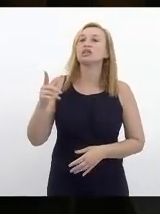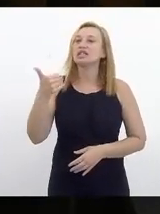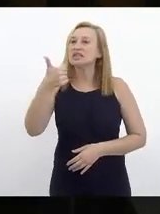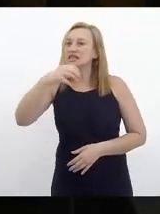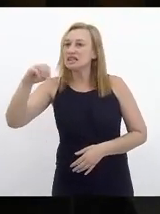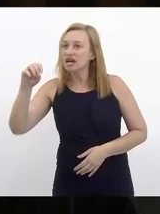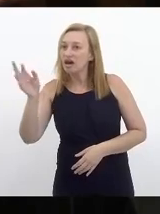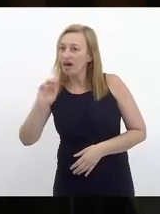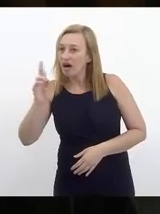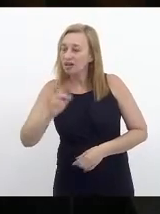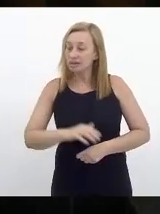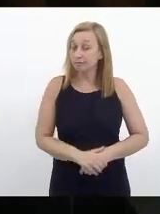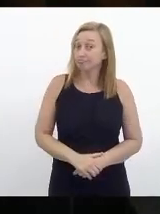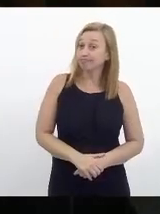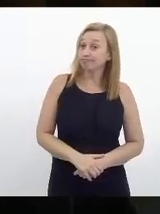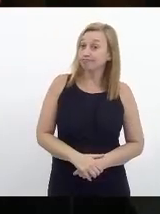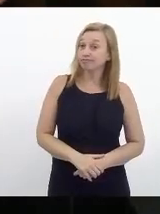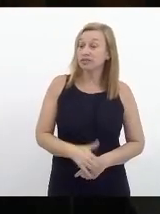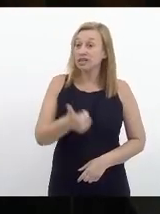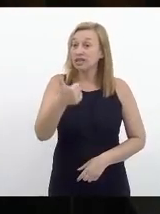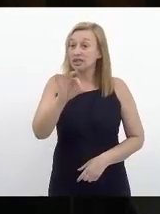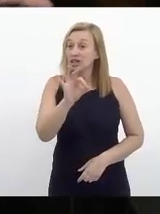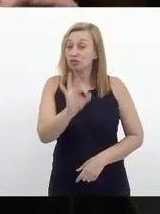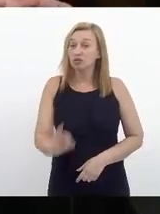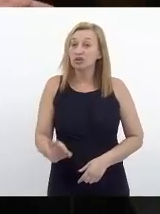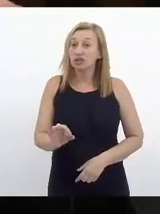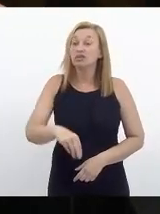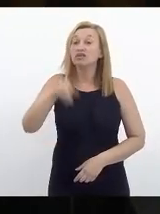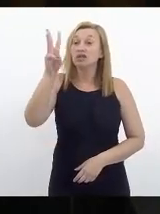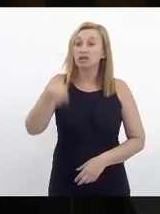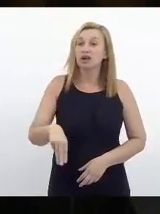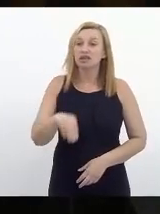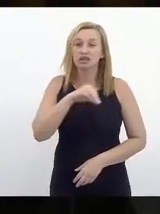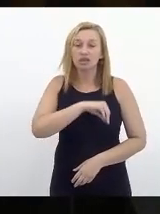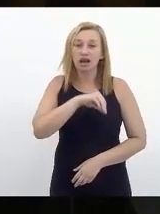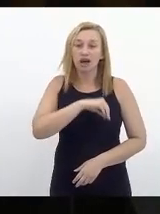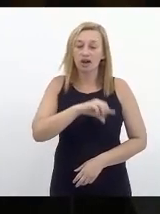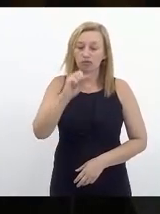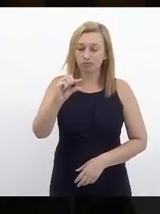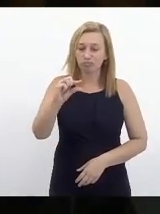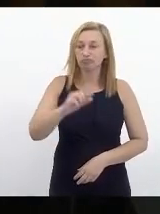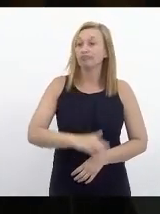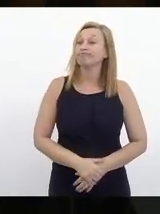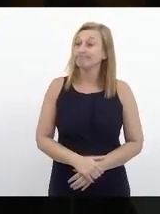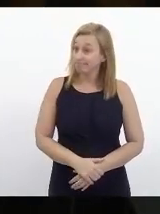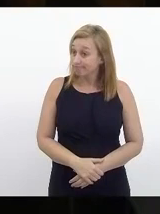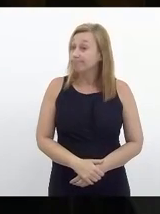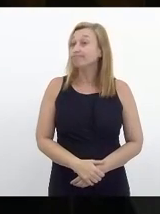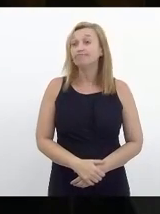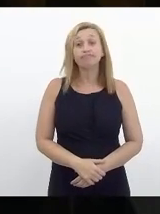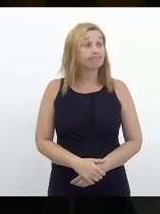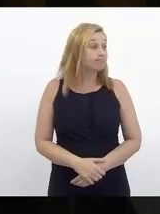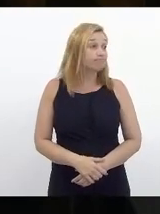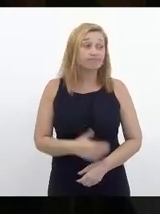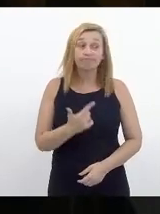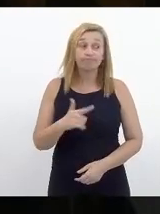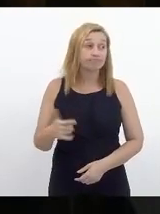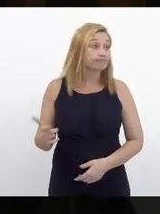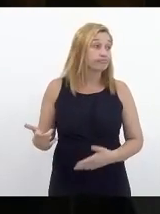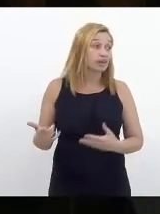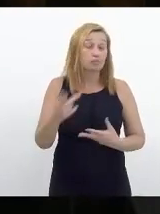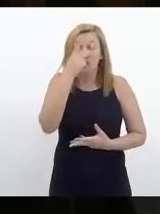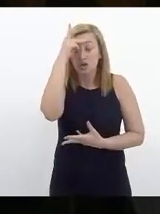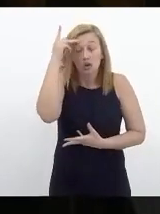R$100, que é 10% de quem ganha um salário mínimo. Não tem ninguém que